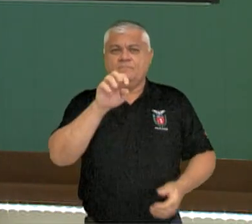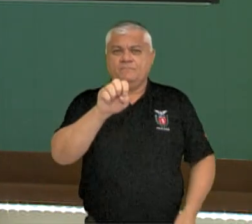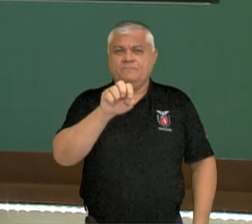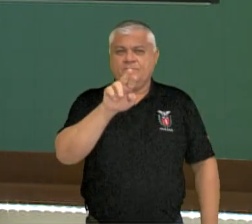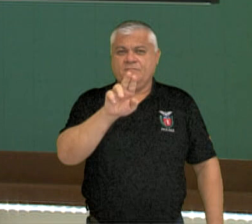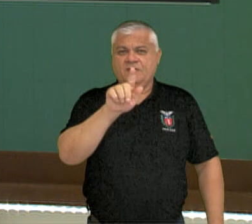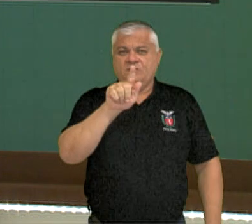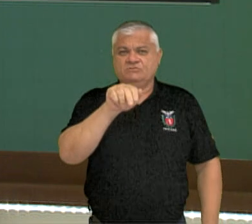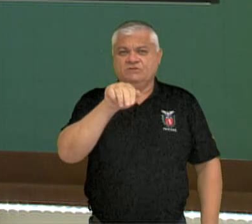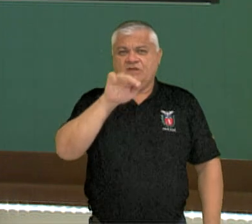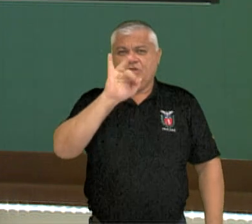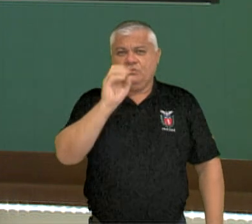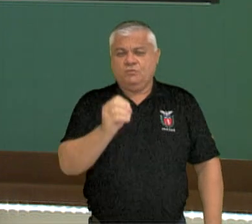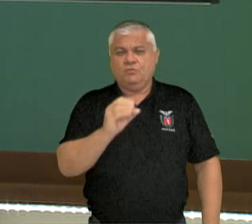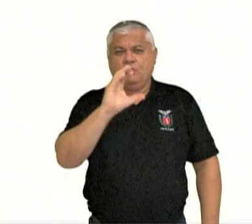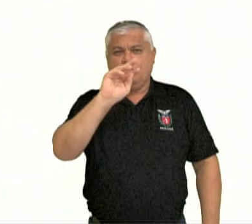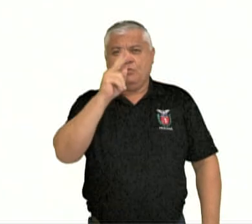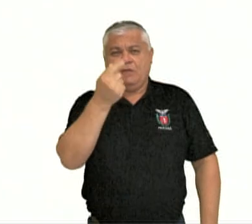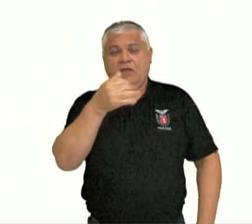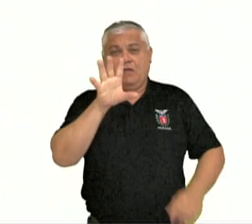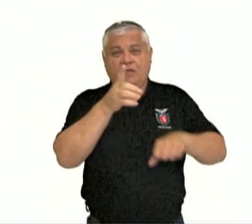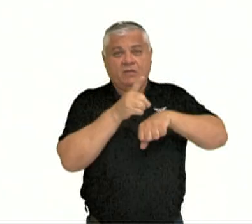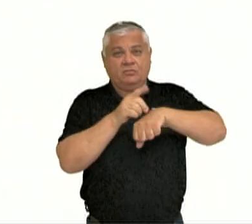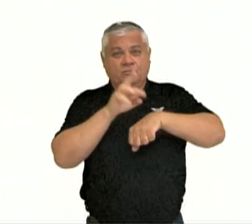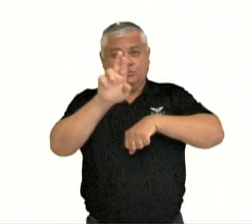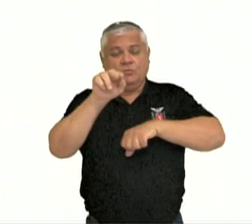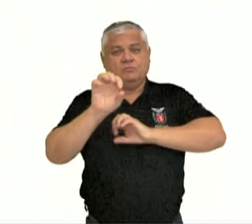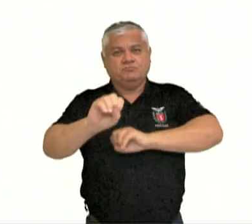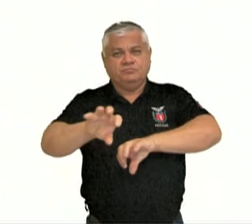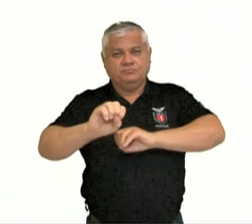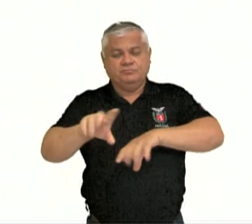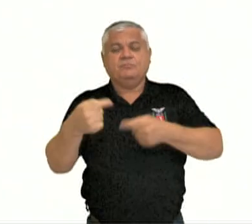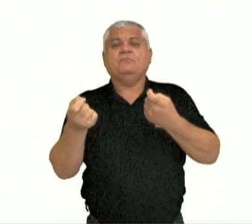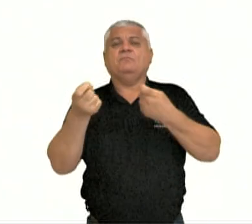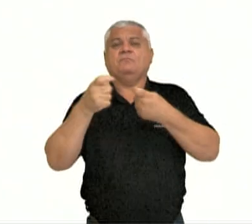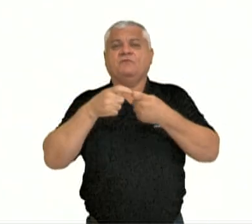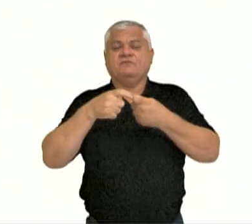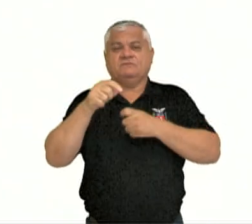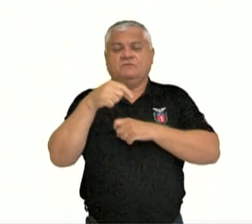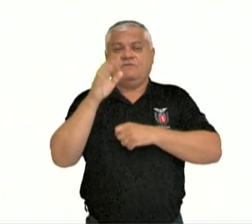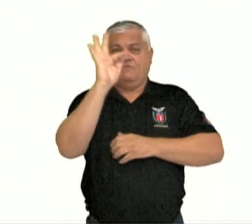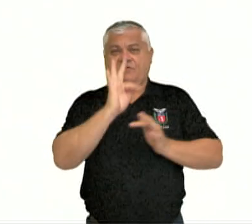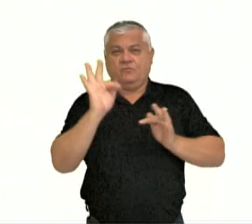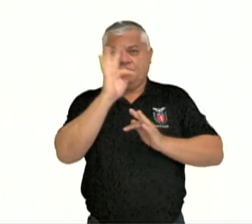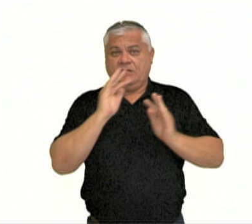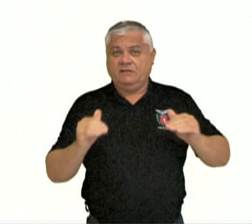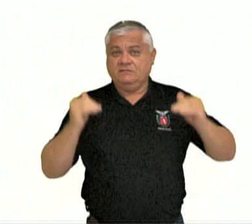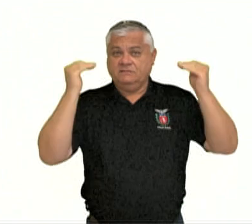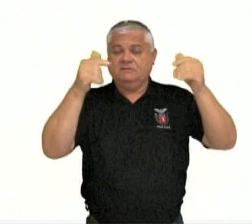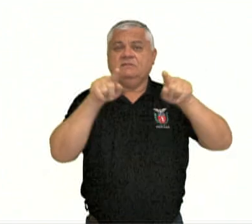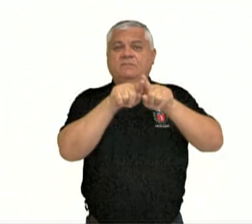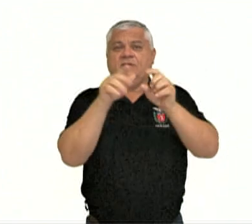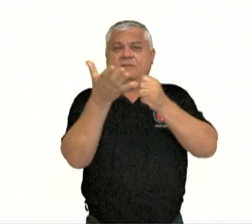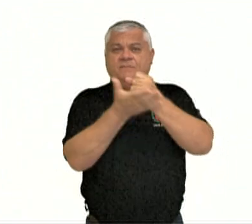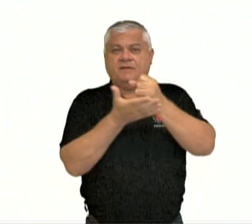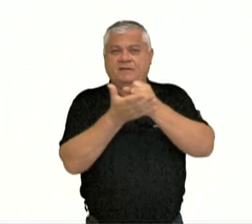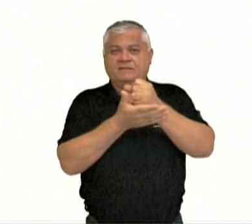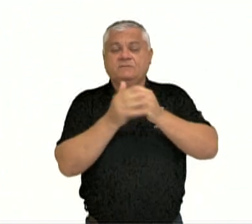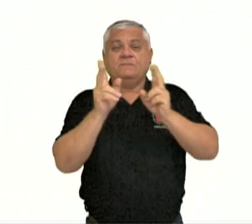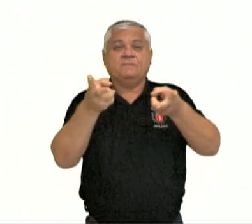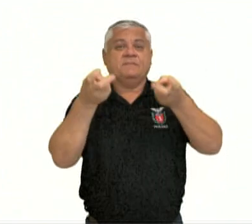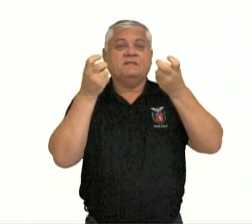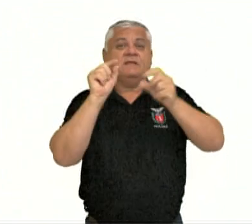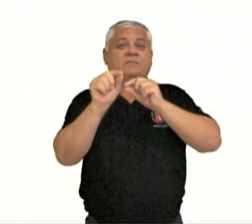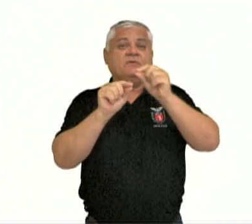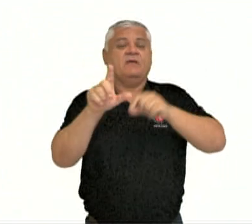Eugênio Cunha é doutor em educação, professor do ensino superior e da educação básica. Perceba que se